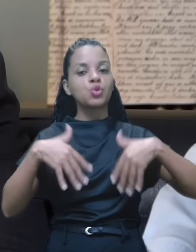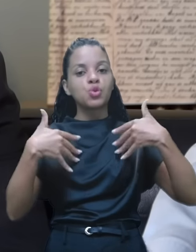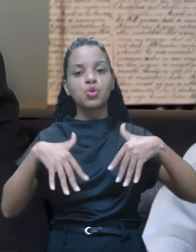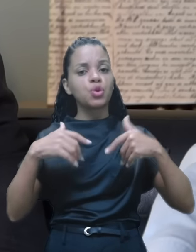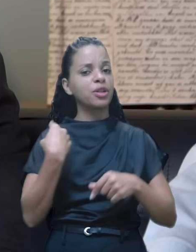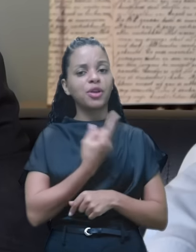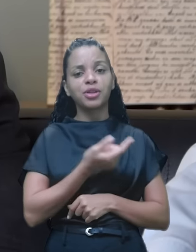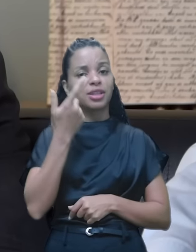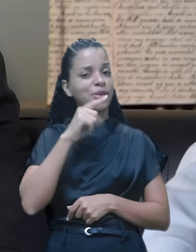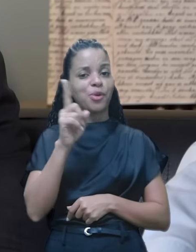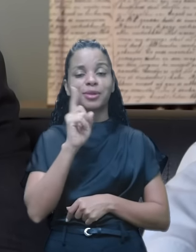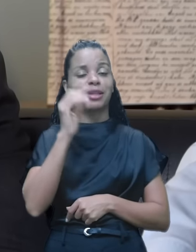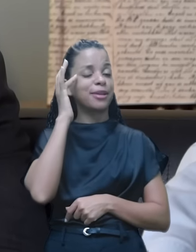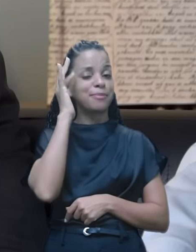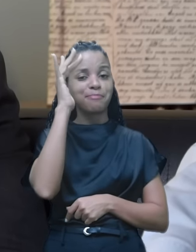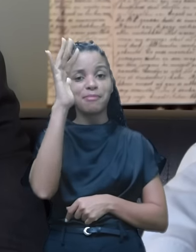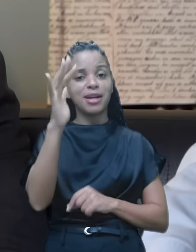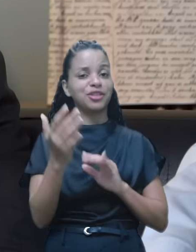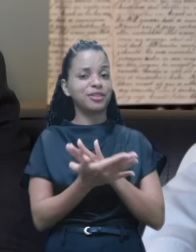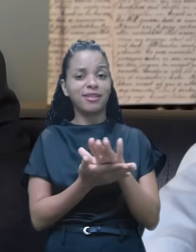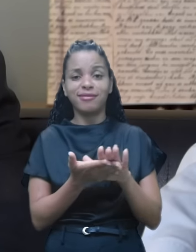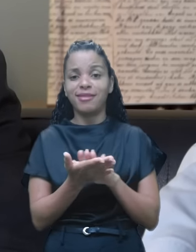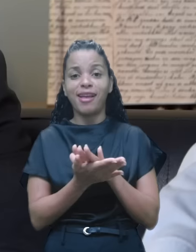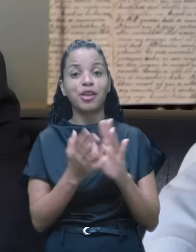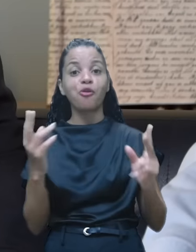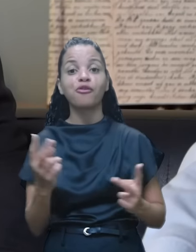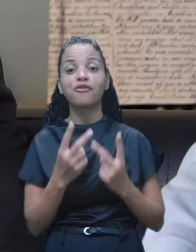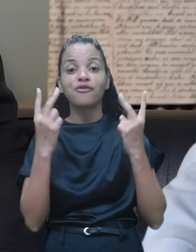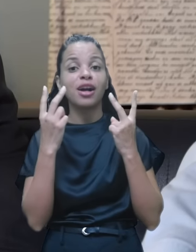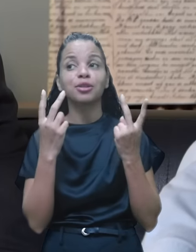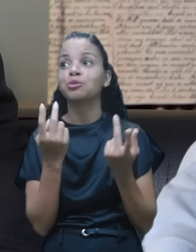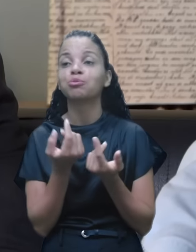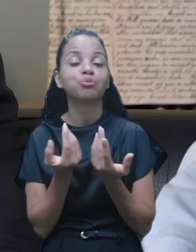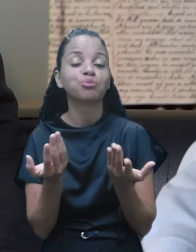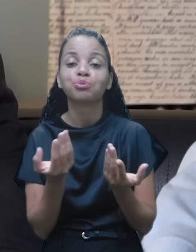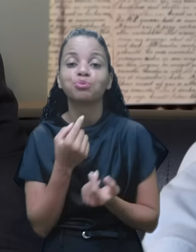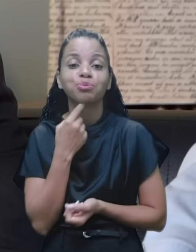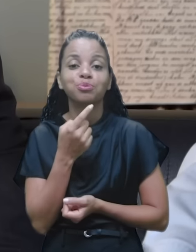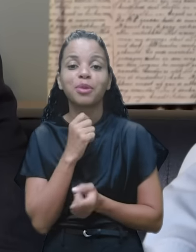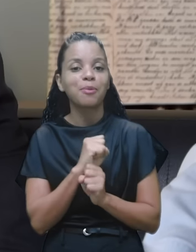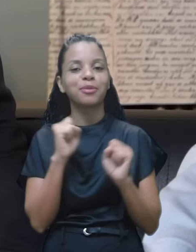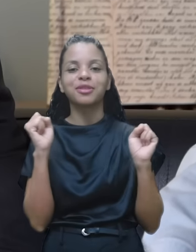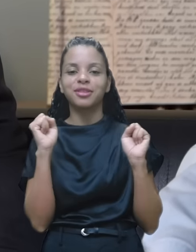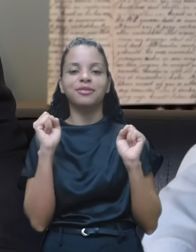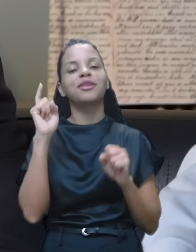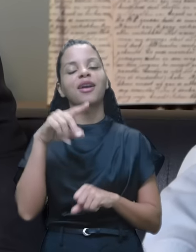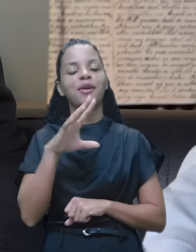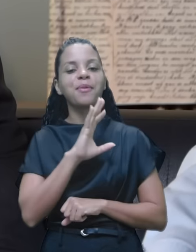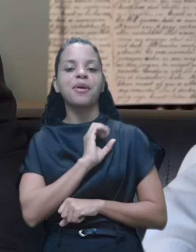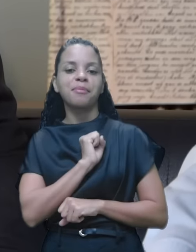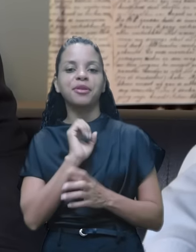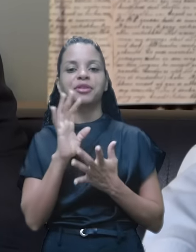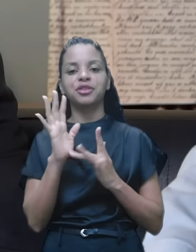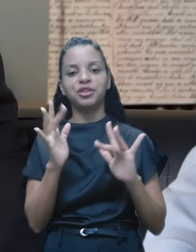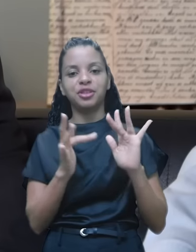é algo muito grande, é algo que não tem como mensurar o valor disso, porque é o amor de Jesus por cada um de